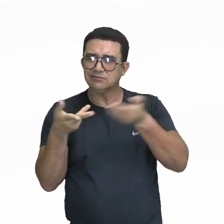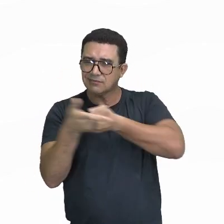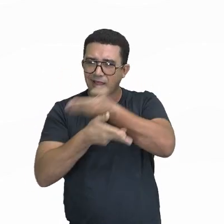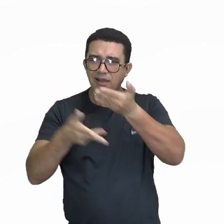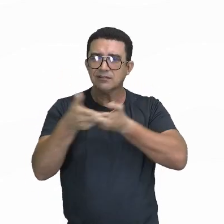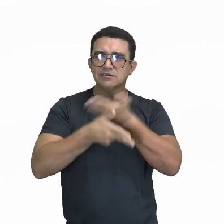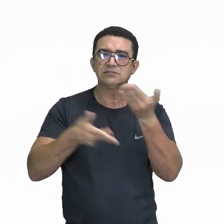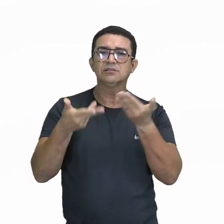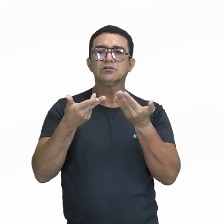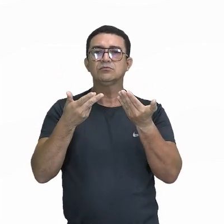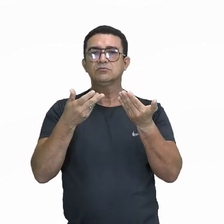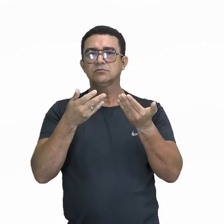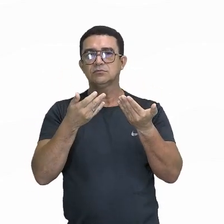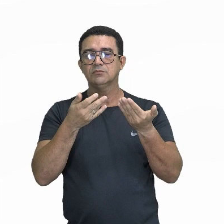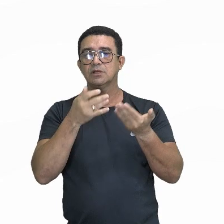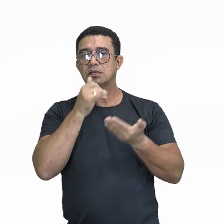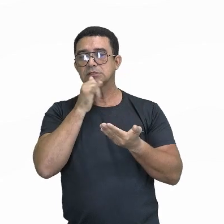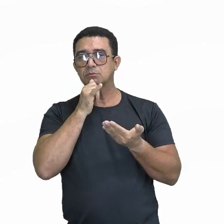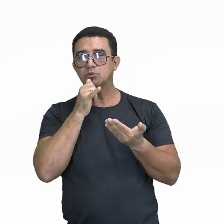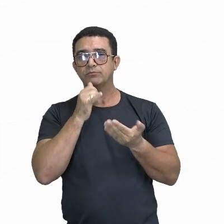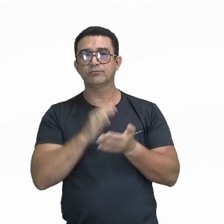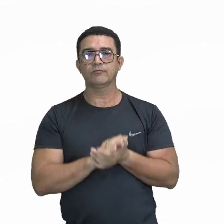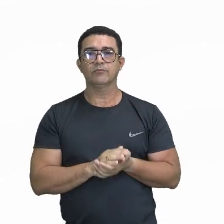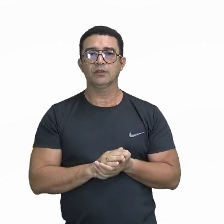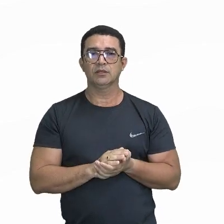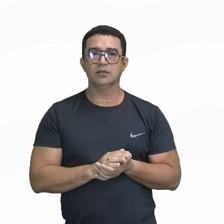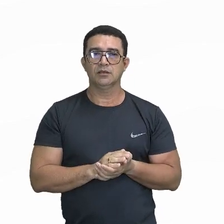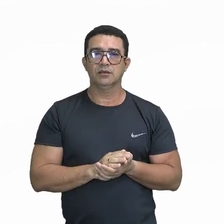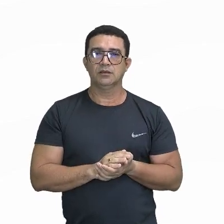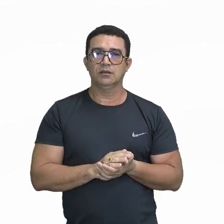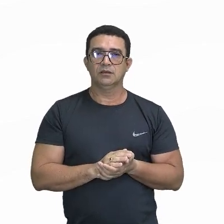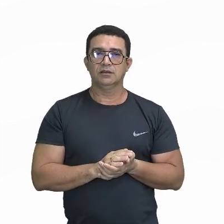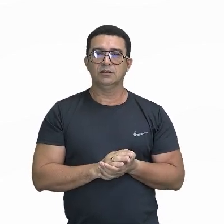interação se comparado apenas com a